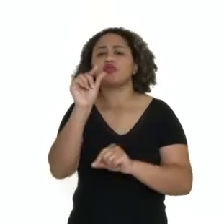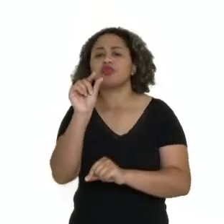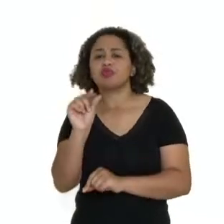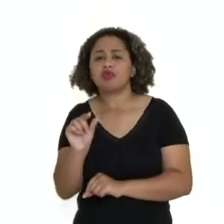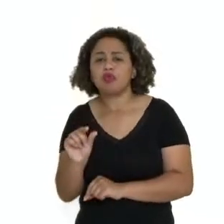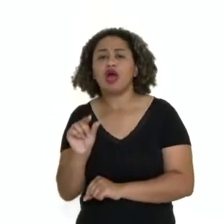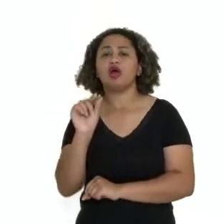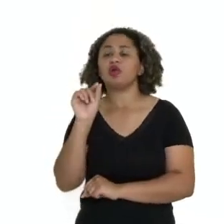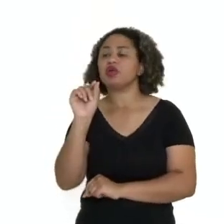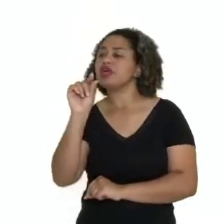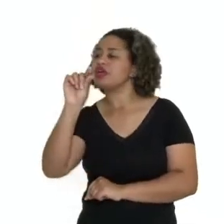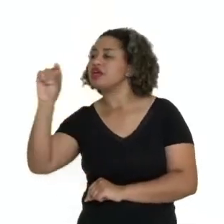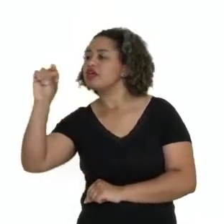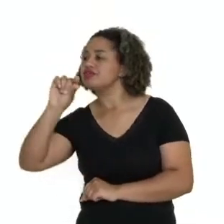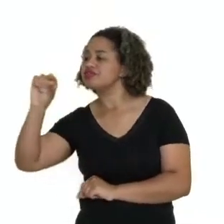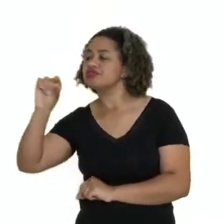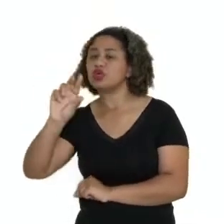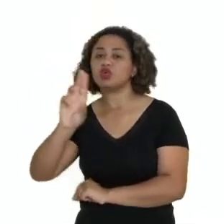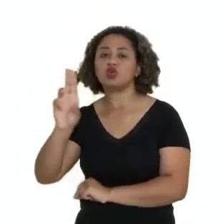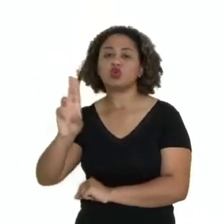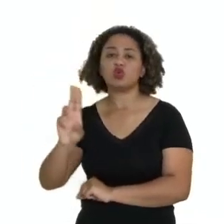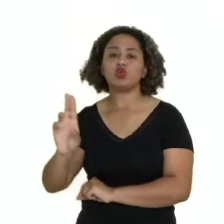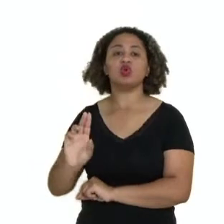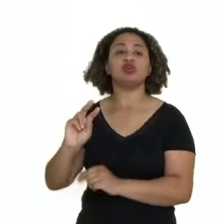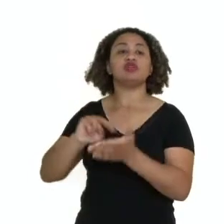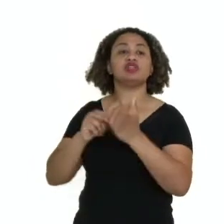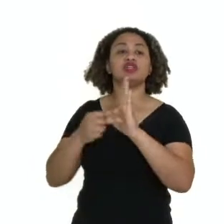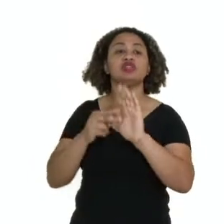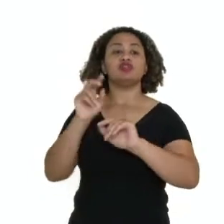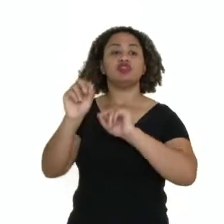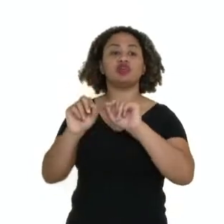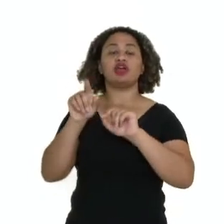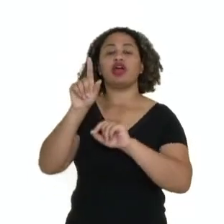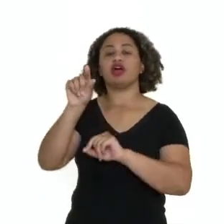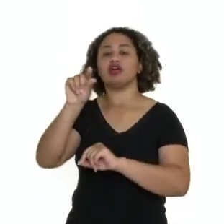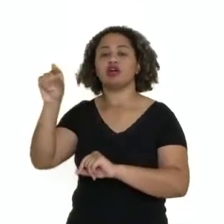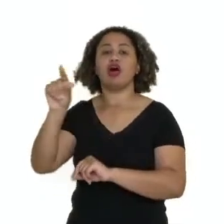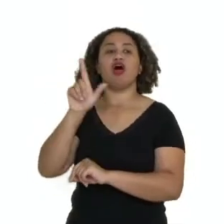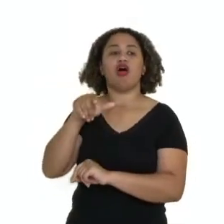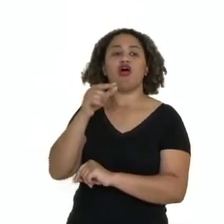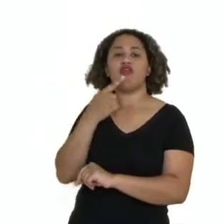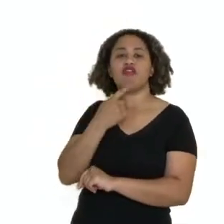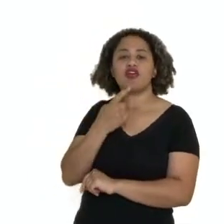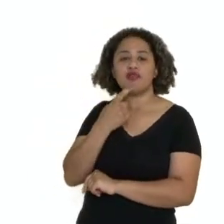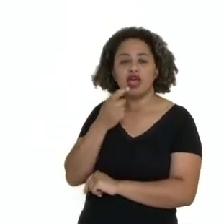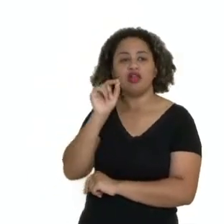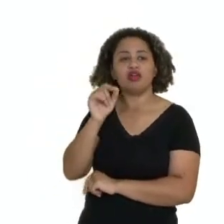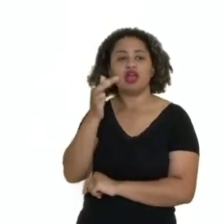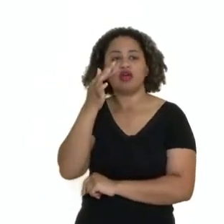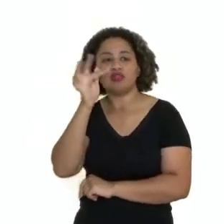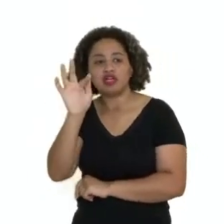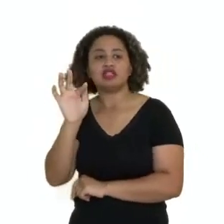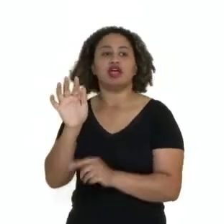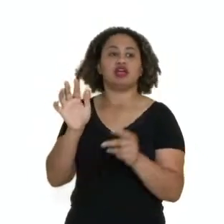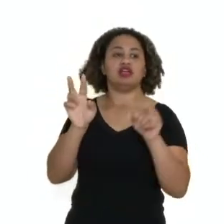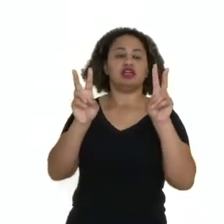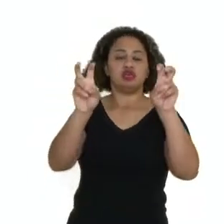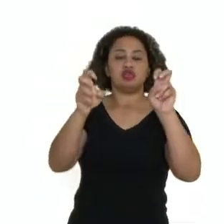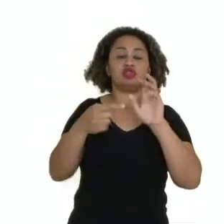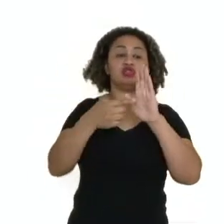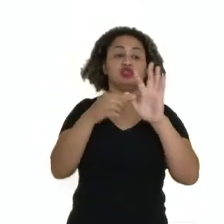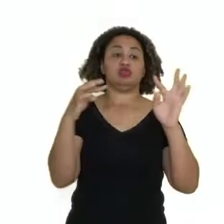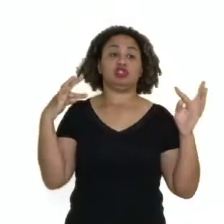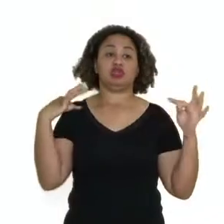espanhol e outros, e as respectivas cores. Por exemplo, o vermelho são os franceses. E o título mostrando que